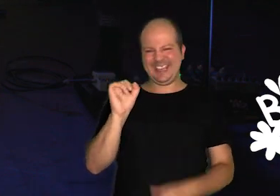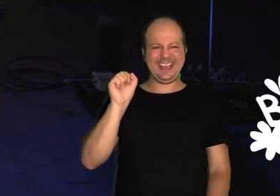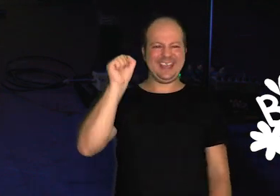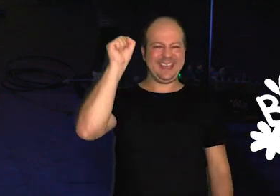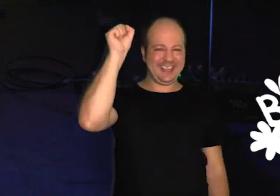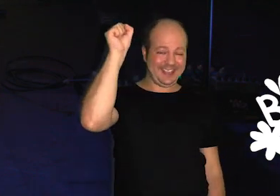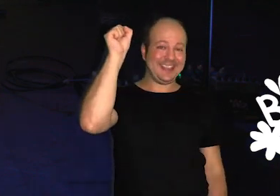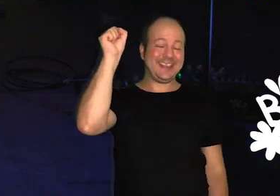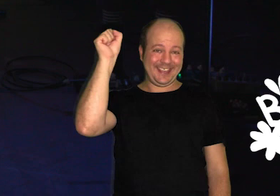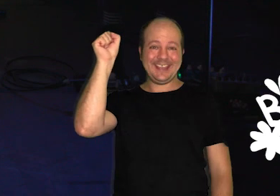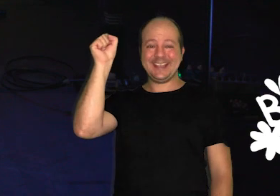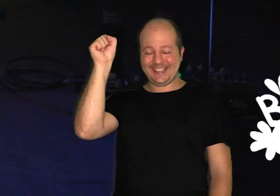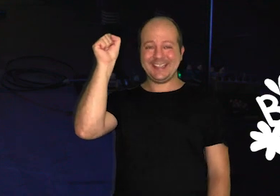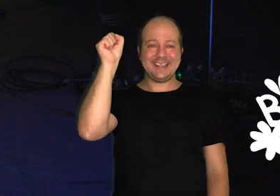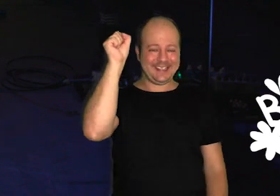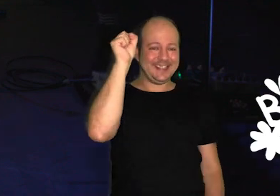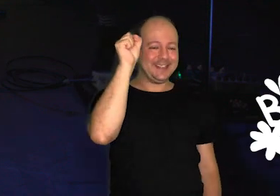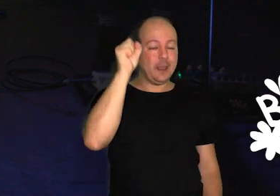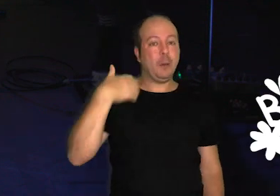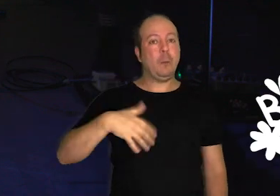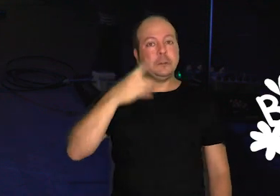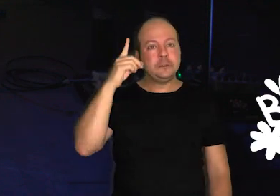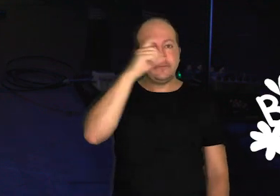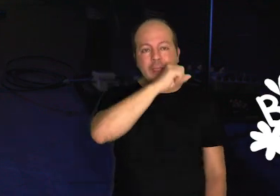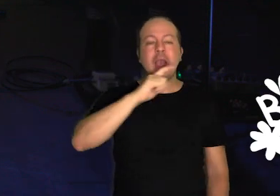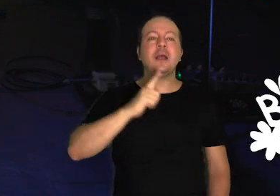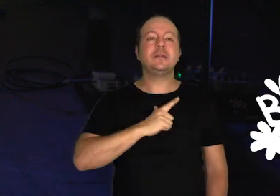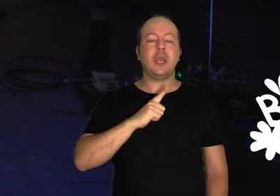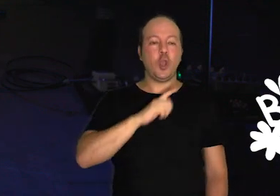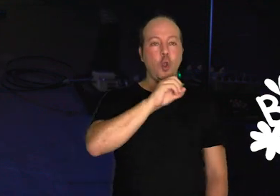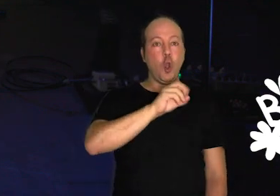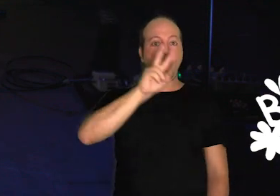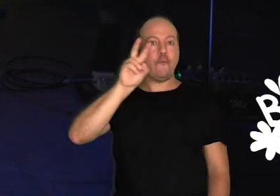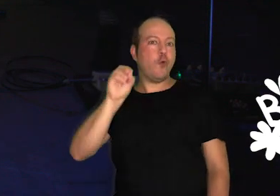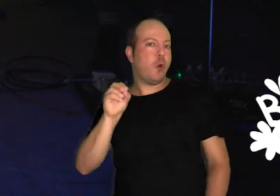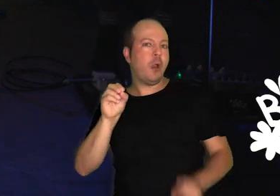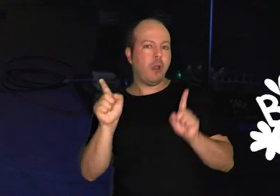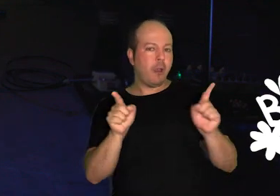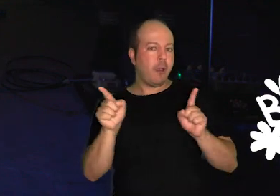A letra I. E essa é muito difícil. O que é que tem nas pontas do ovo?